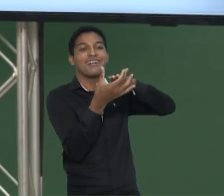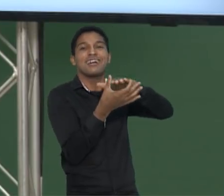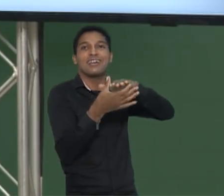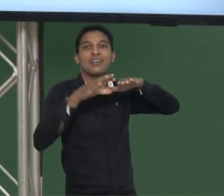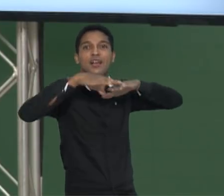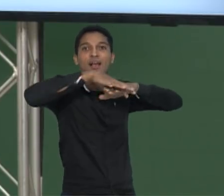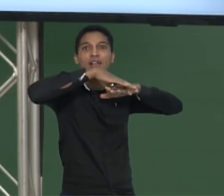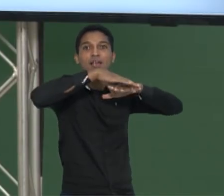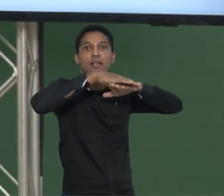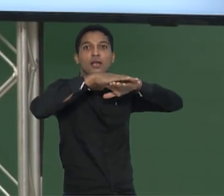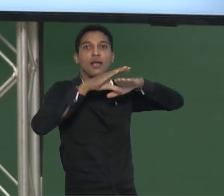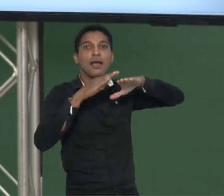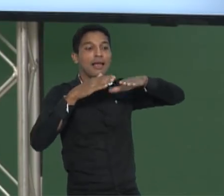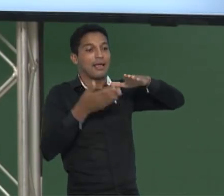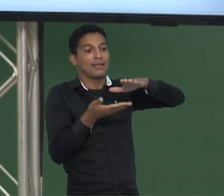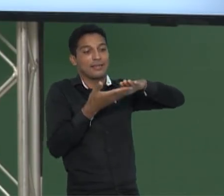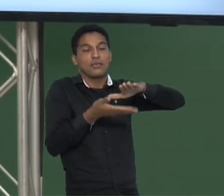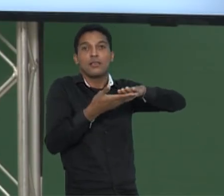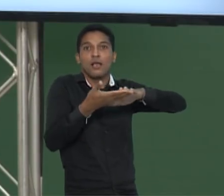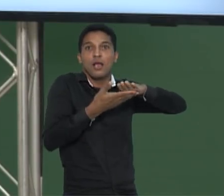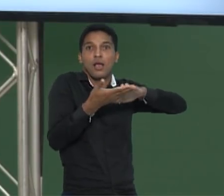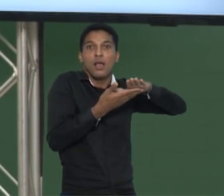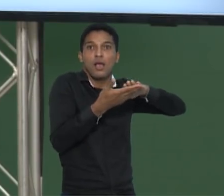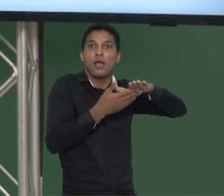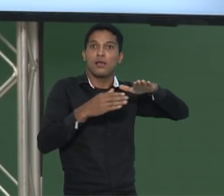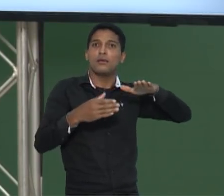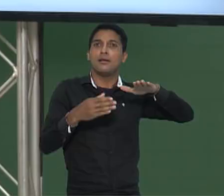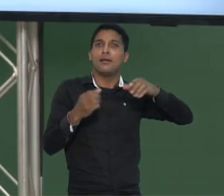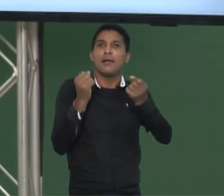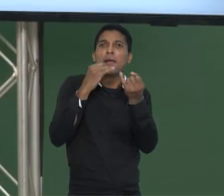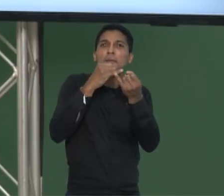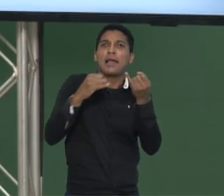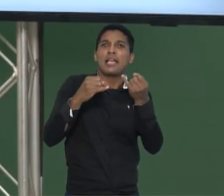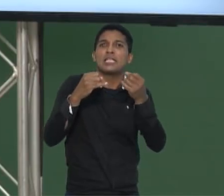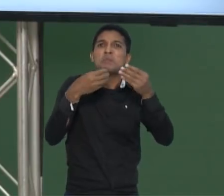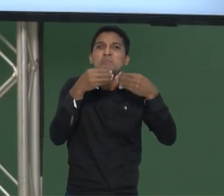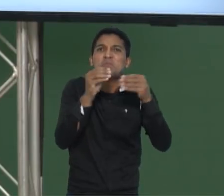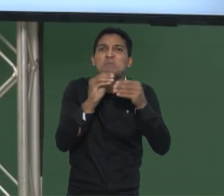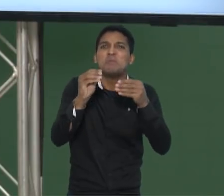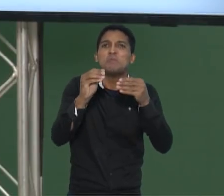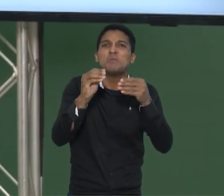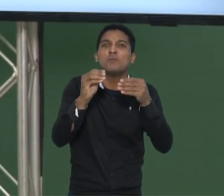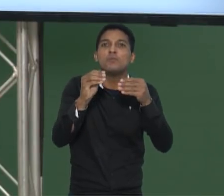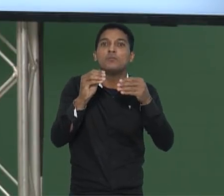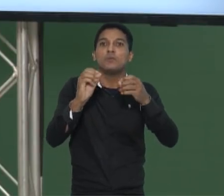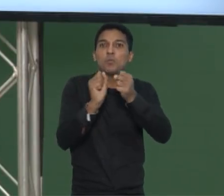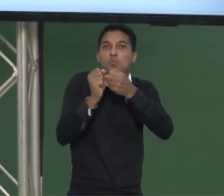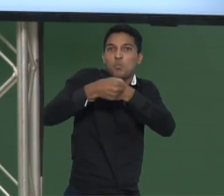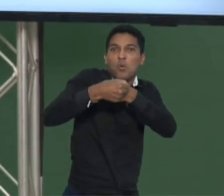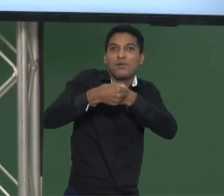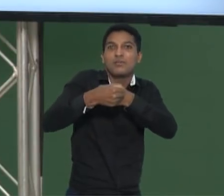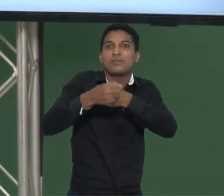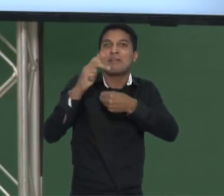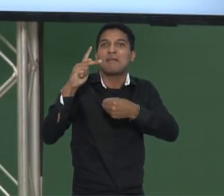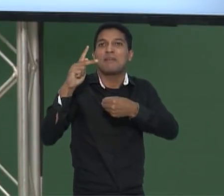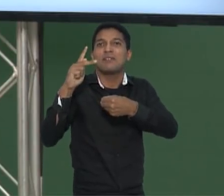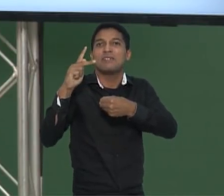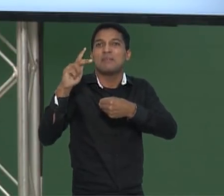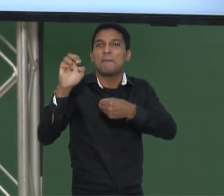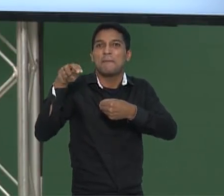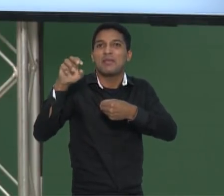é quase um pneu de Fórmula 1. Ele tem uma aderência muito grande para